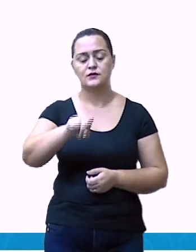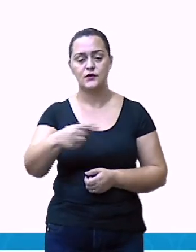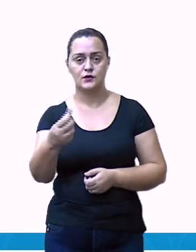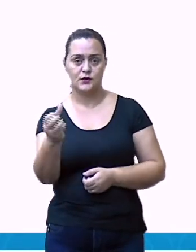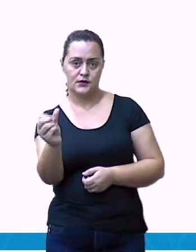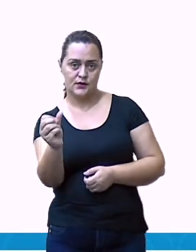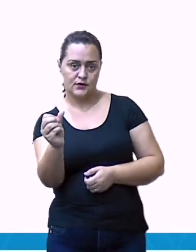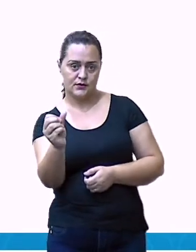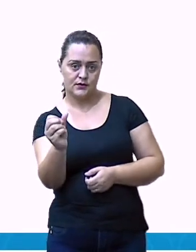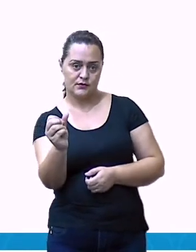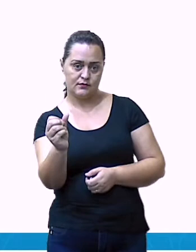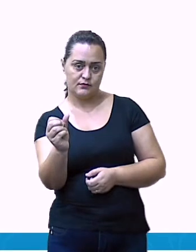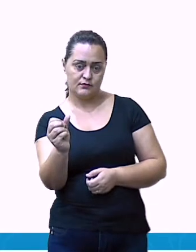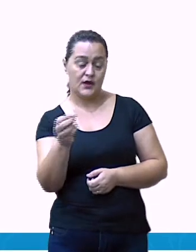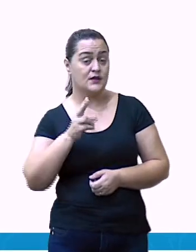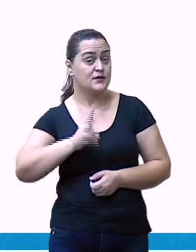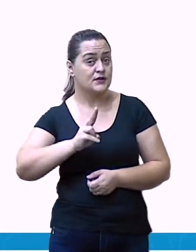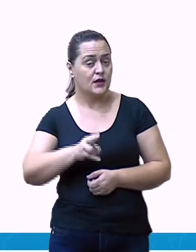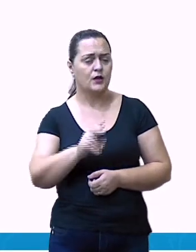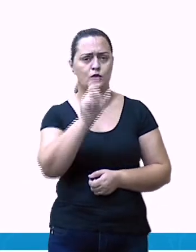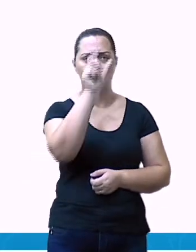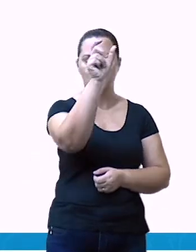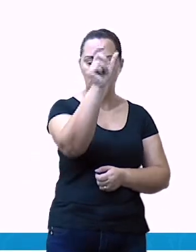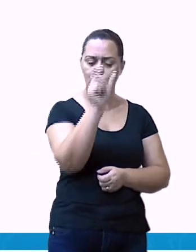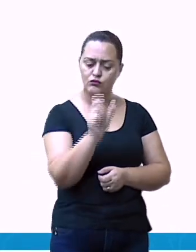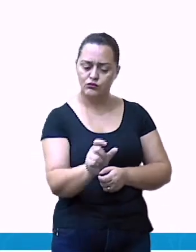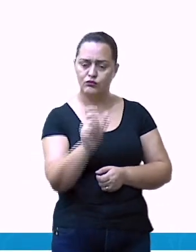algarismo 6. Nós estamos falando